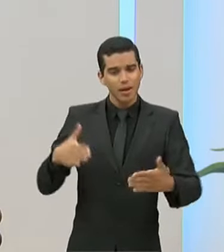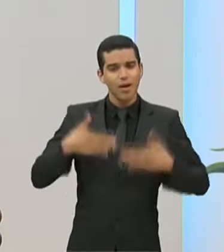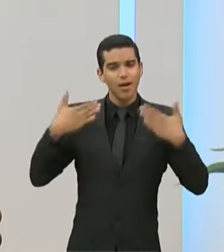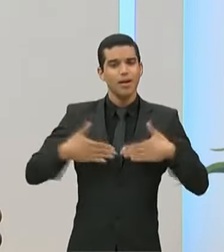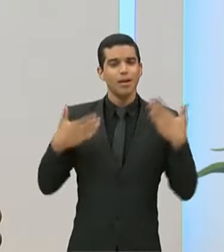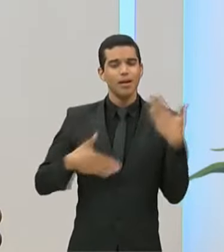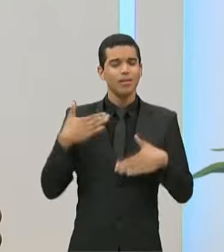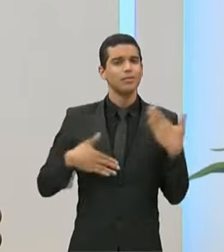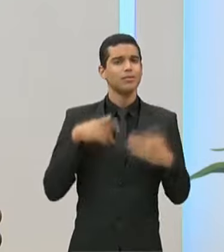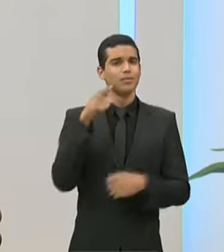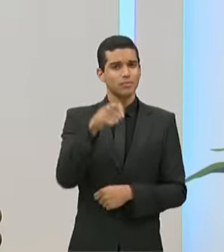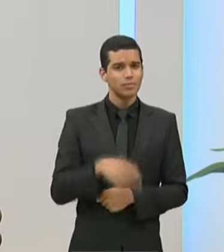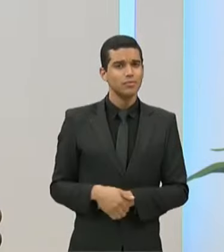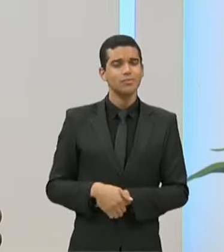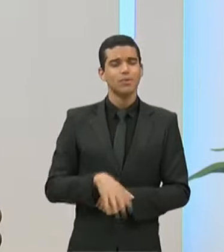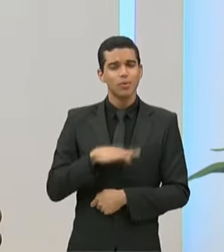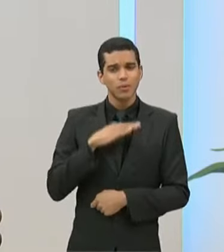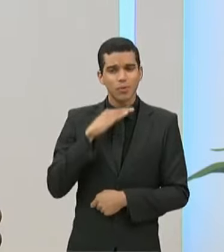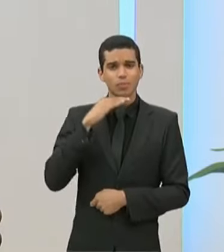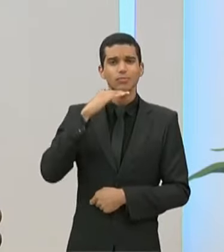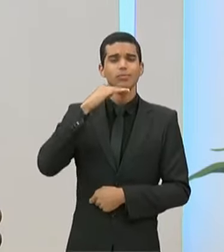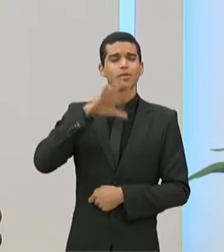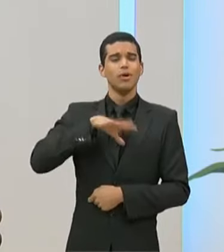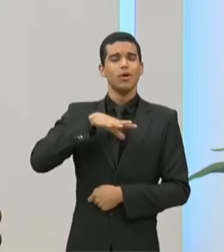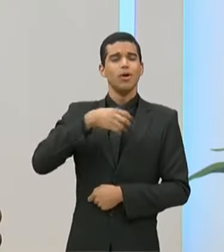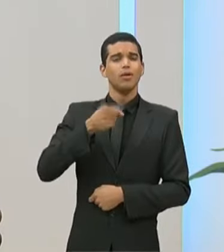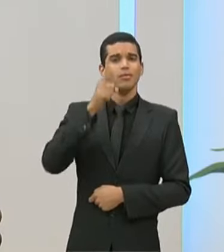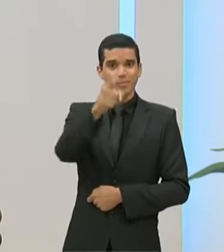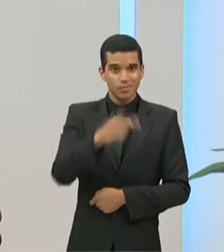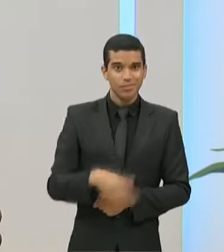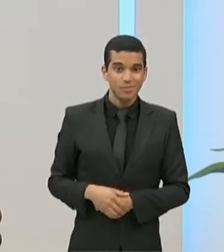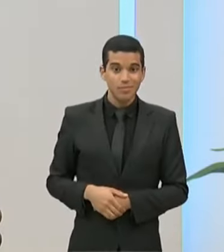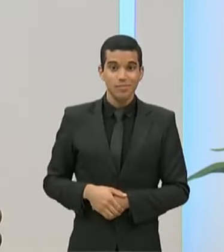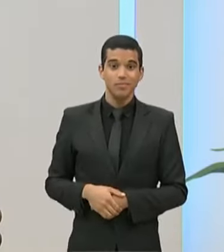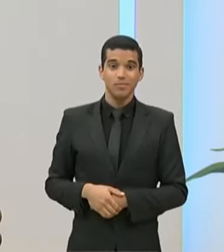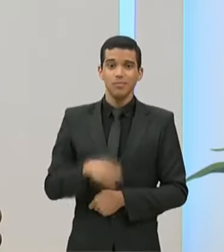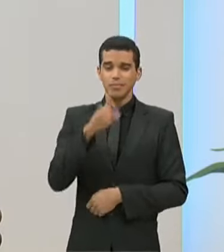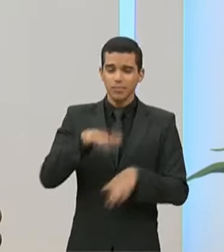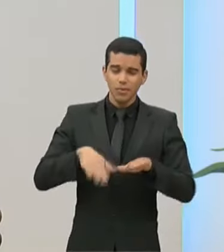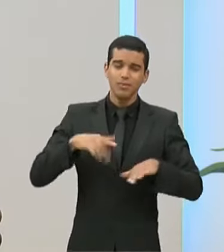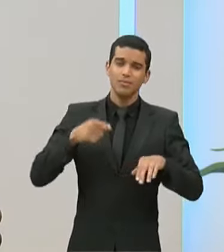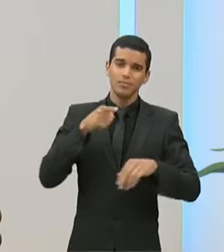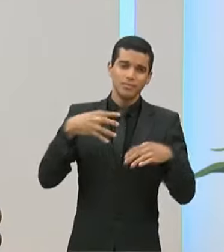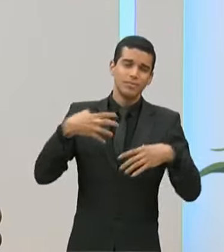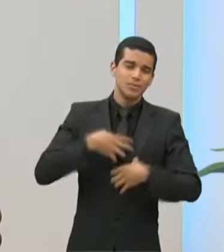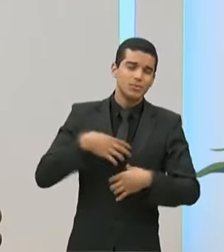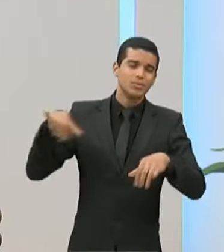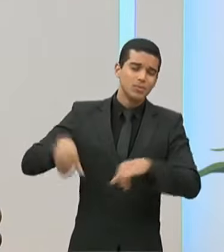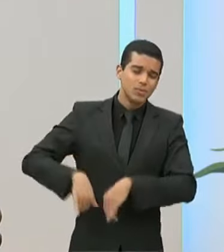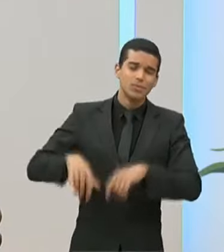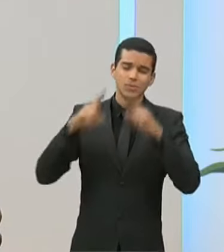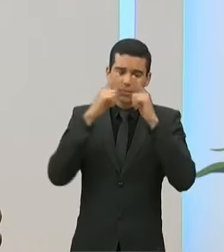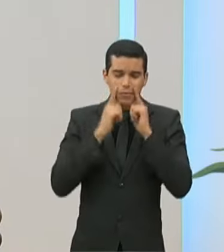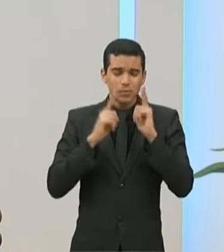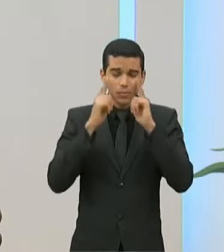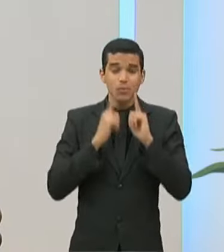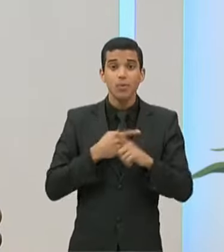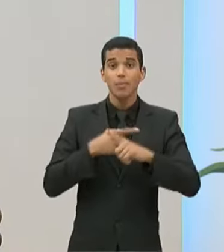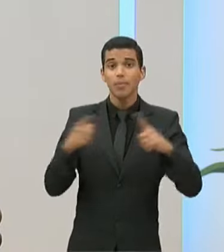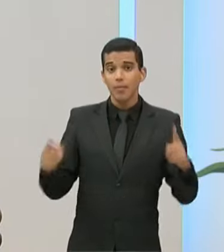o seu coração, levante a sua cabeça. O choro pode durar uma noite, mas